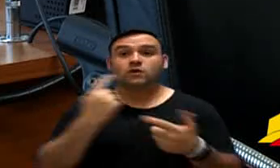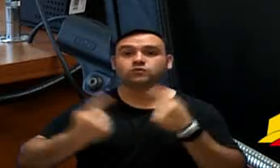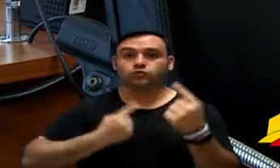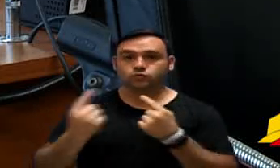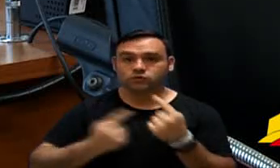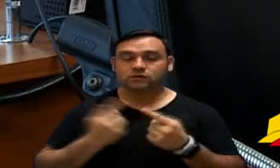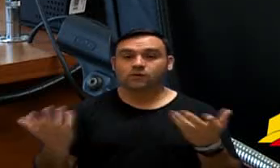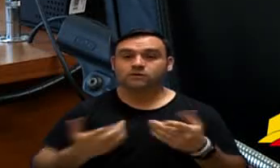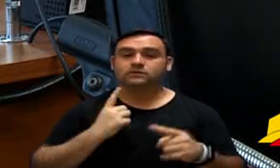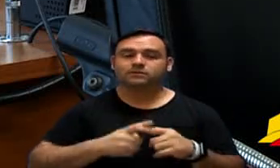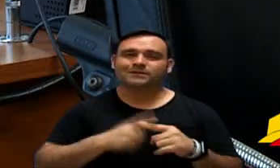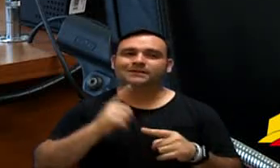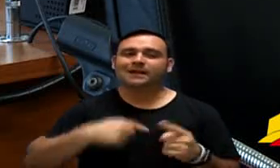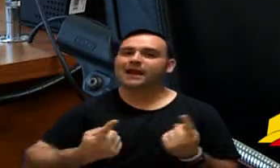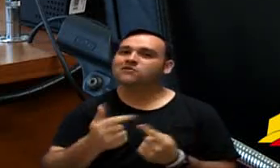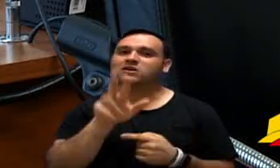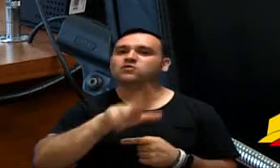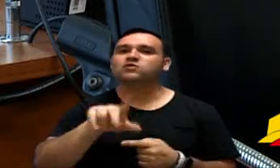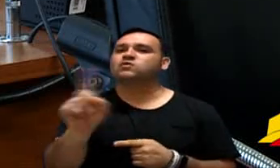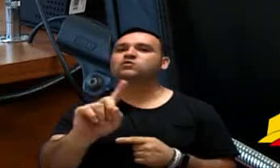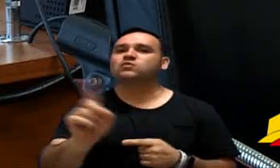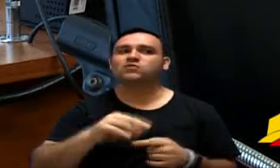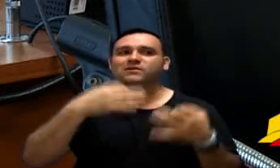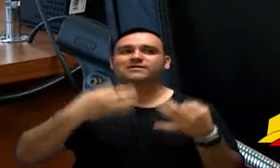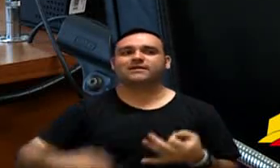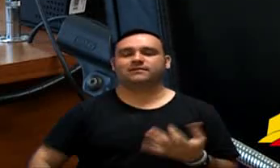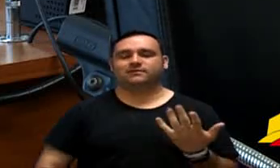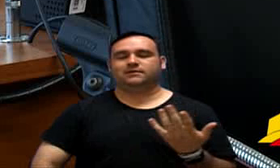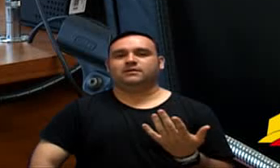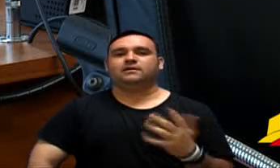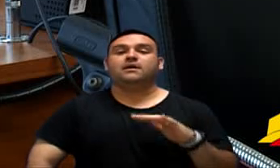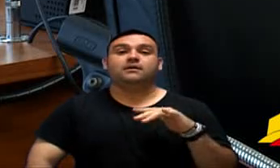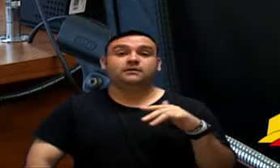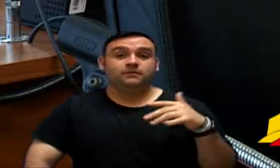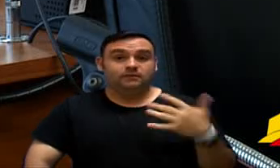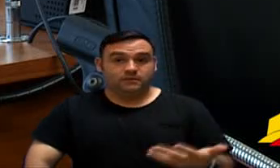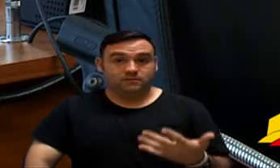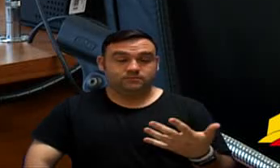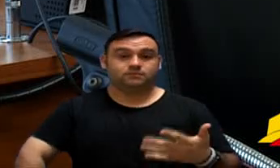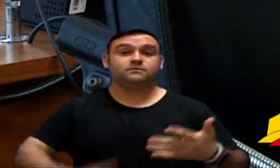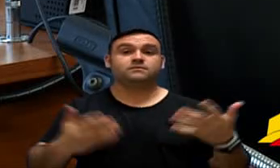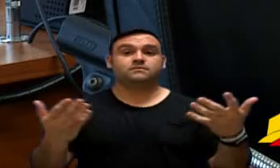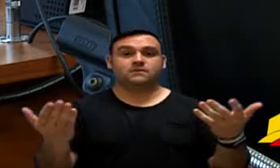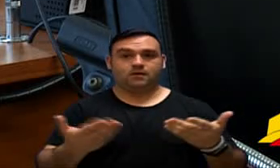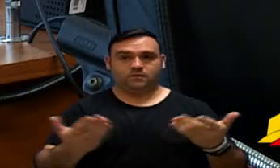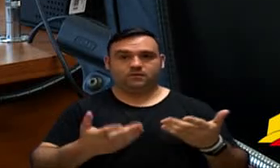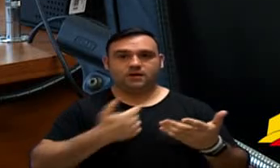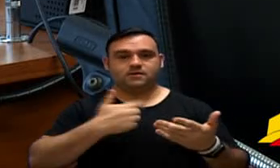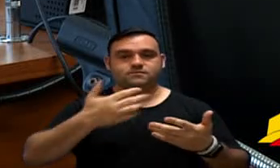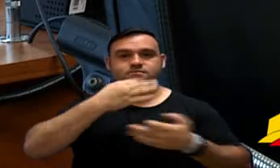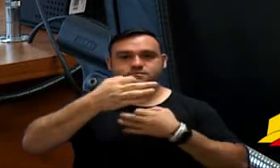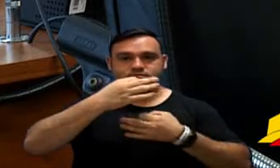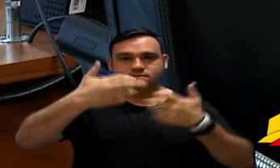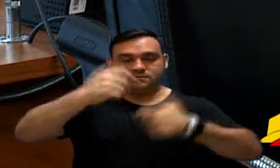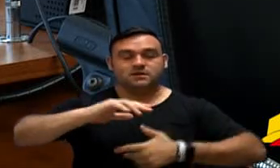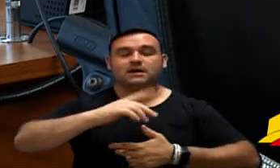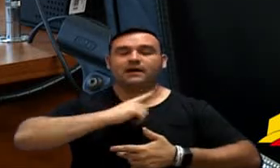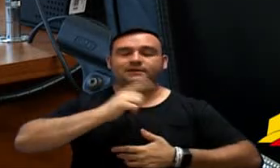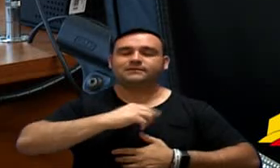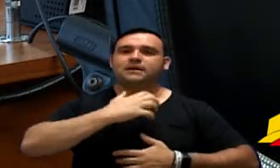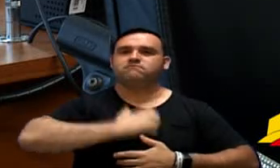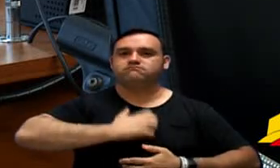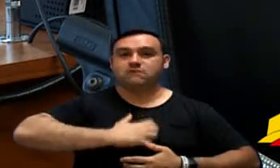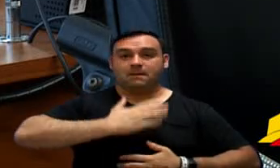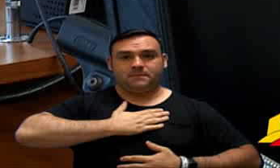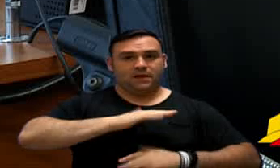discussão porque é um dinheiro que não foi usado corretamente. Então, faço aqui a minha colocação da indignação, não